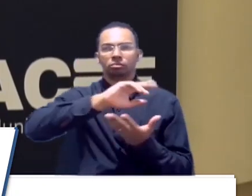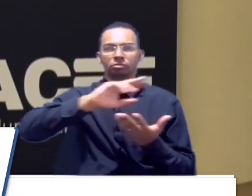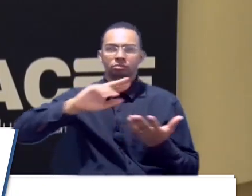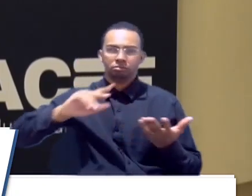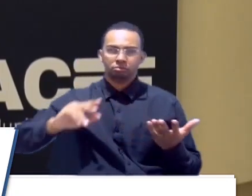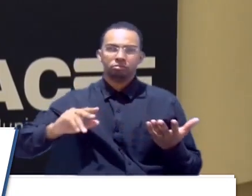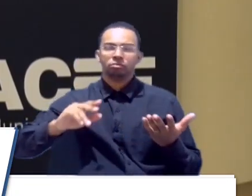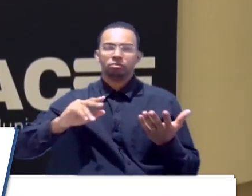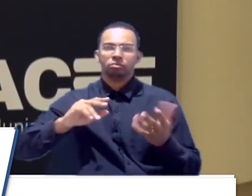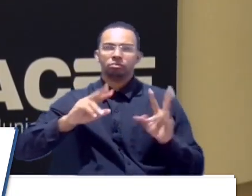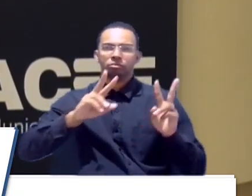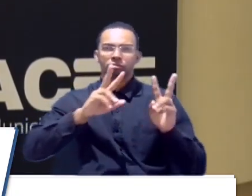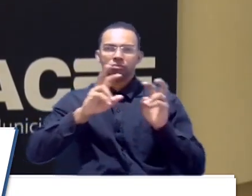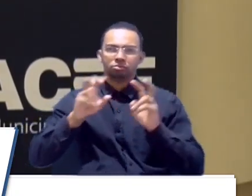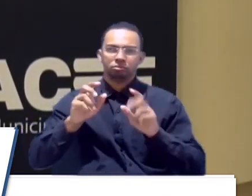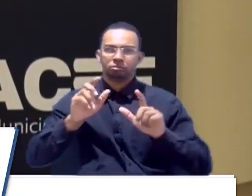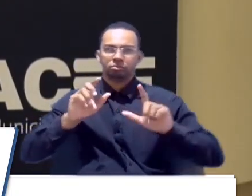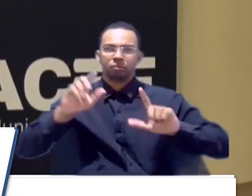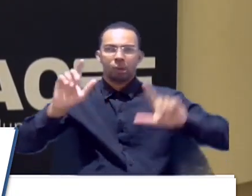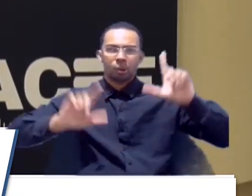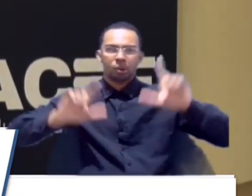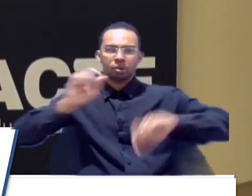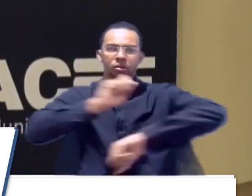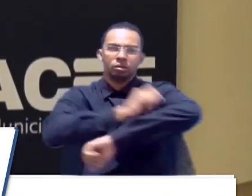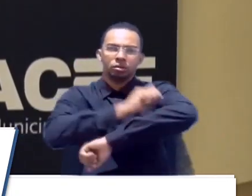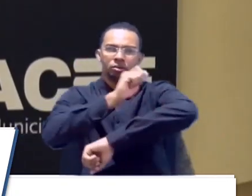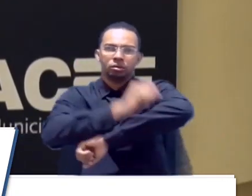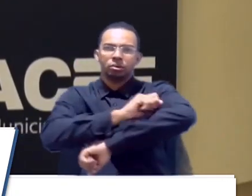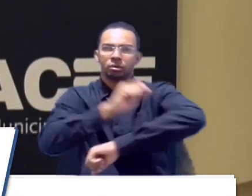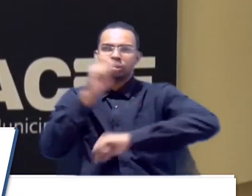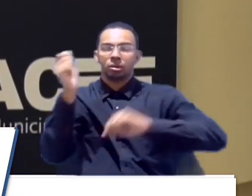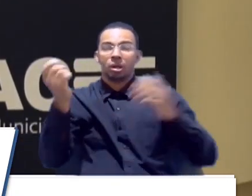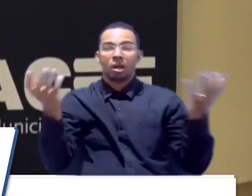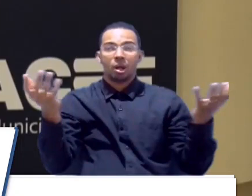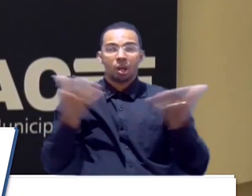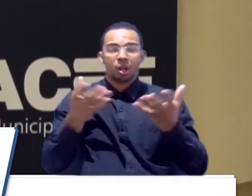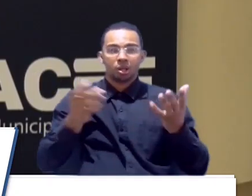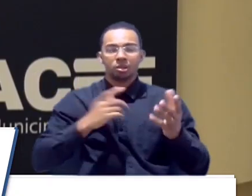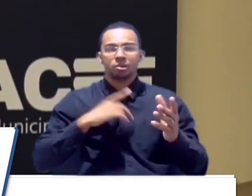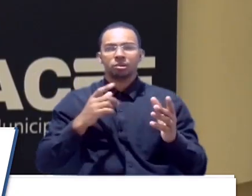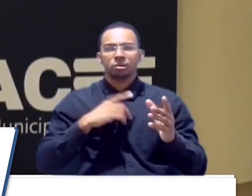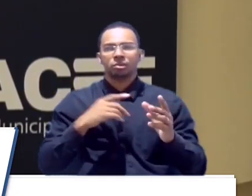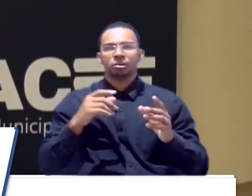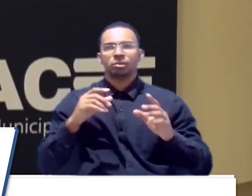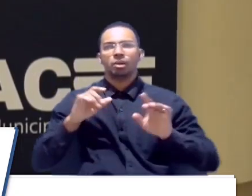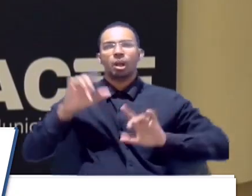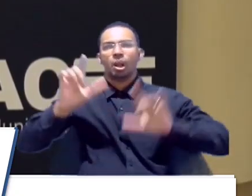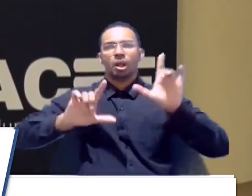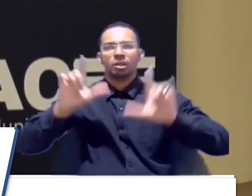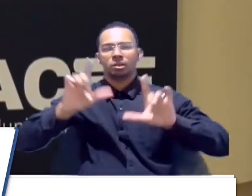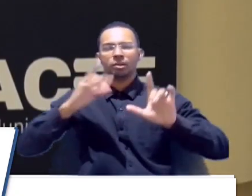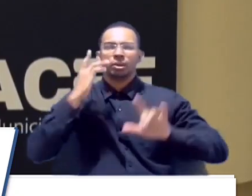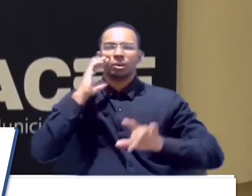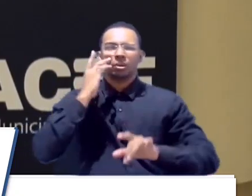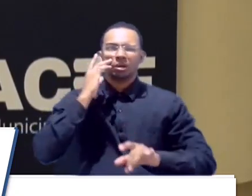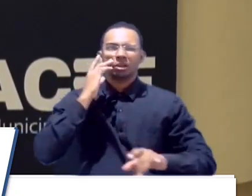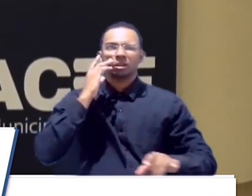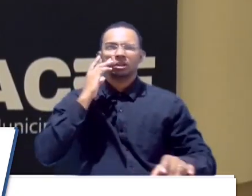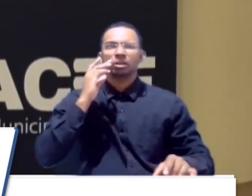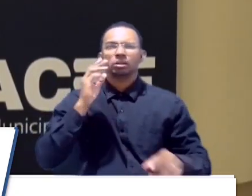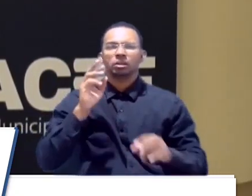várias matérias de jornal. Houve agora recentemente no Balanço Geral, se eu não me engano, eu sei que foi na